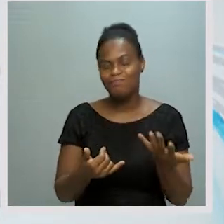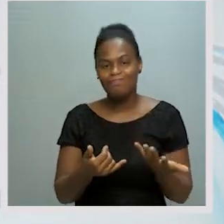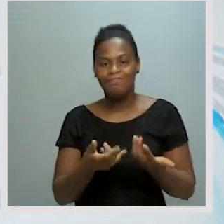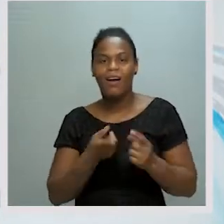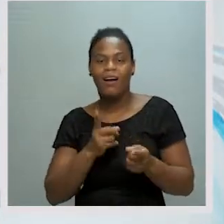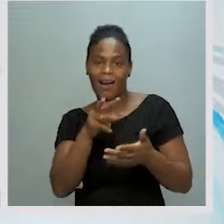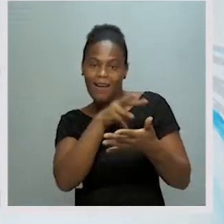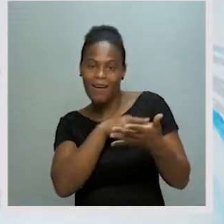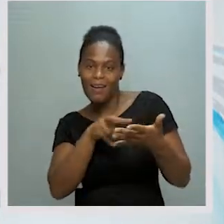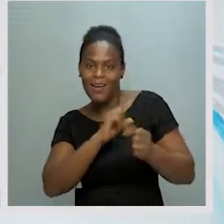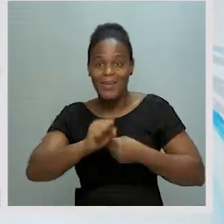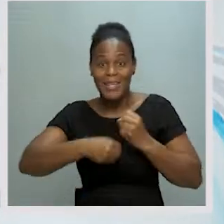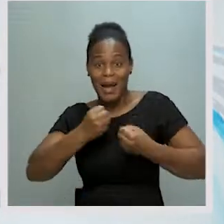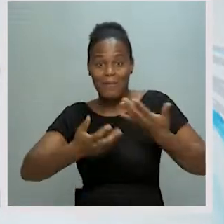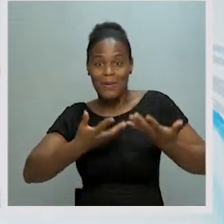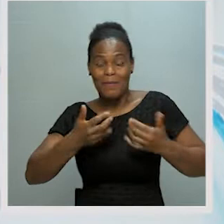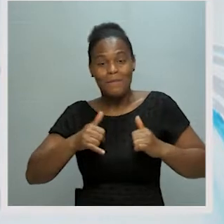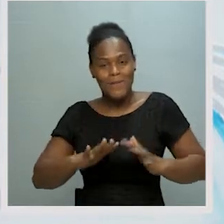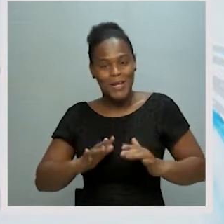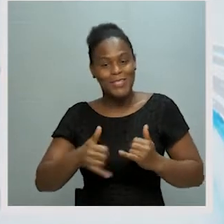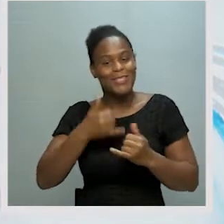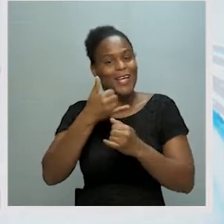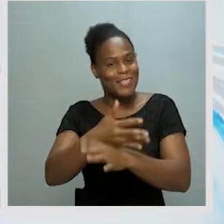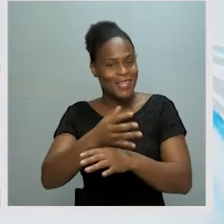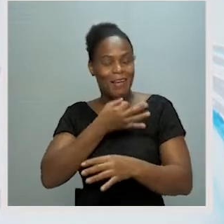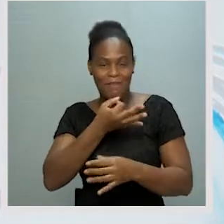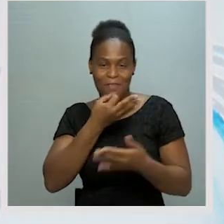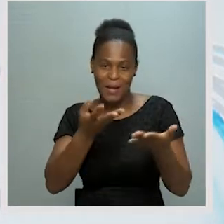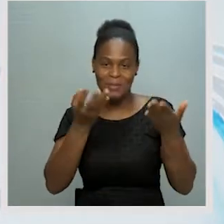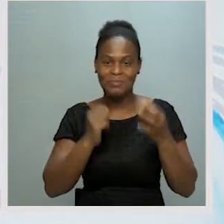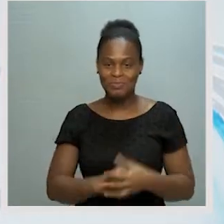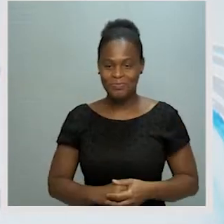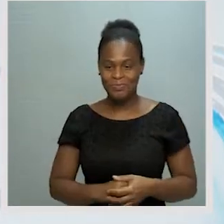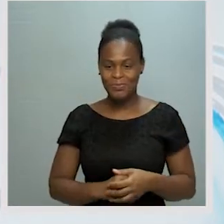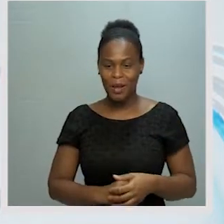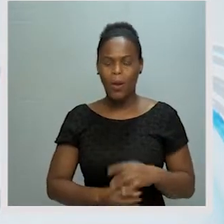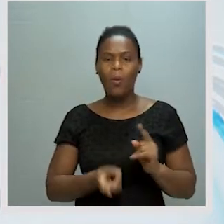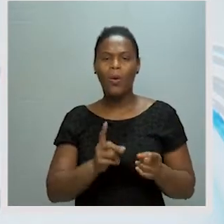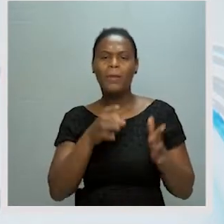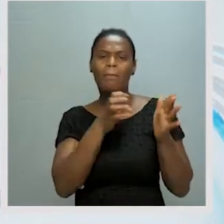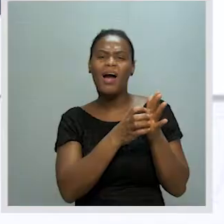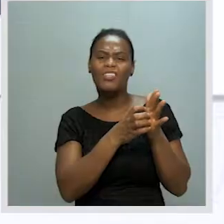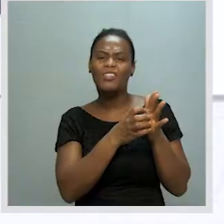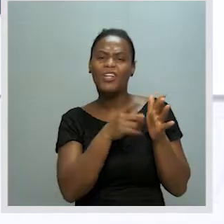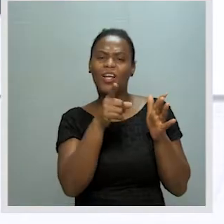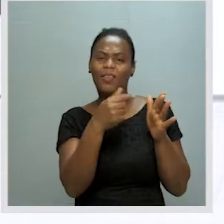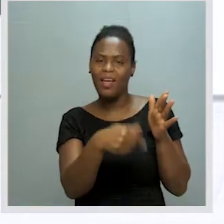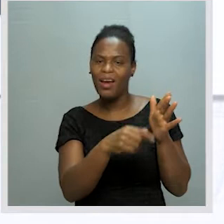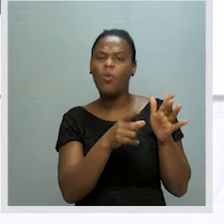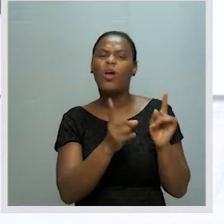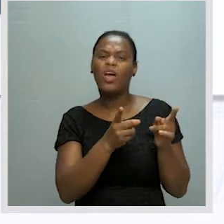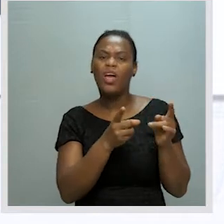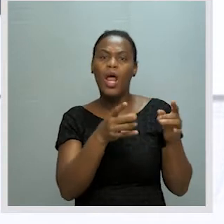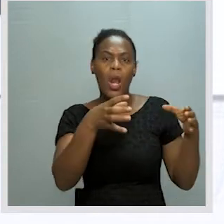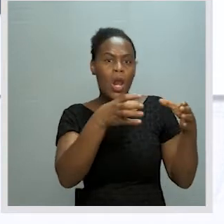que é a leitura dinâmica, mas vamos falar logo a seguir. Aquilo que nós temos aqui como imagem, temos um